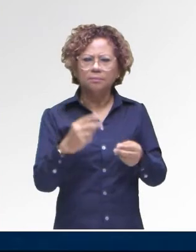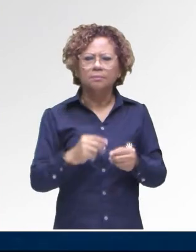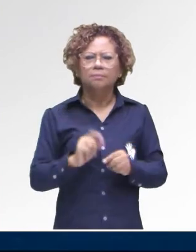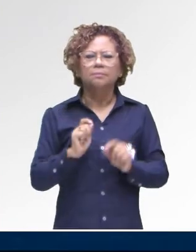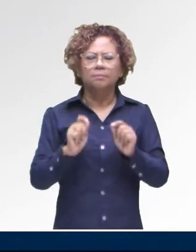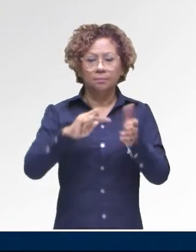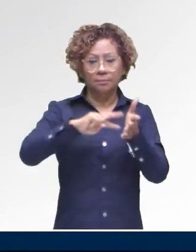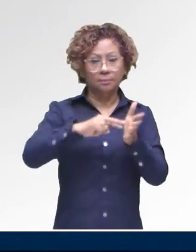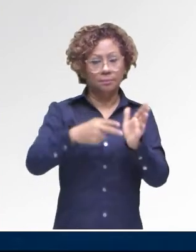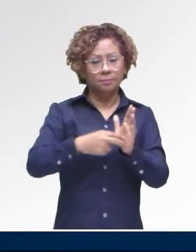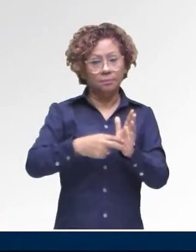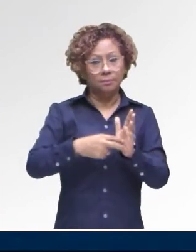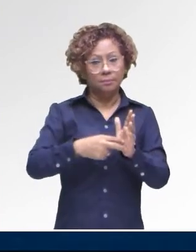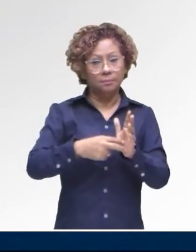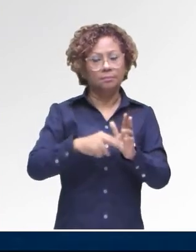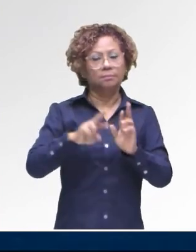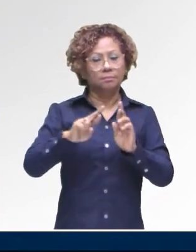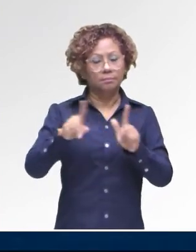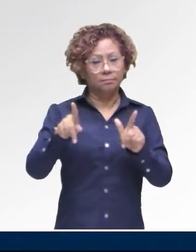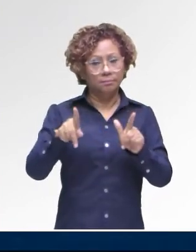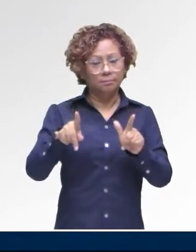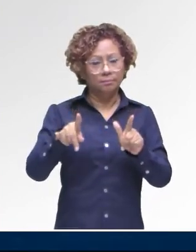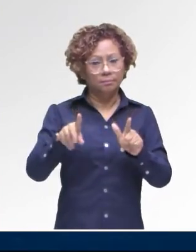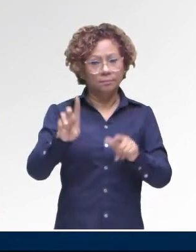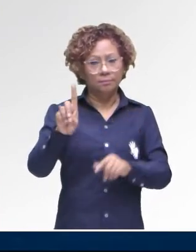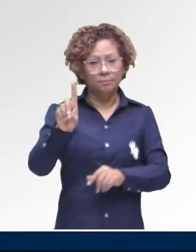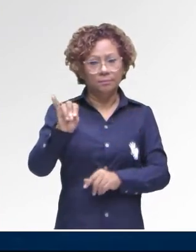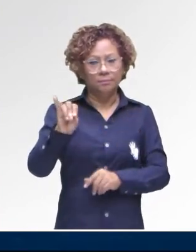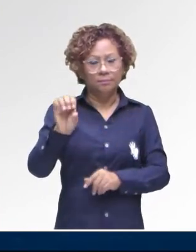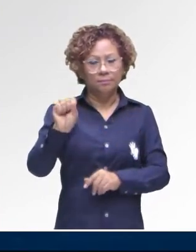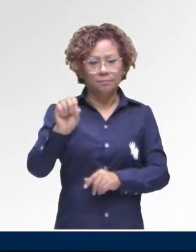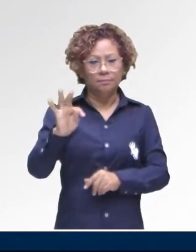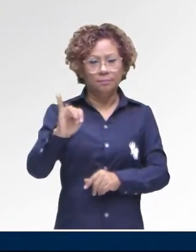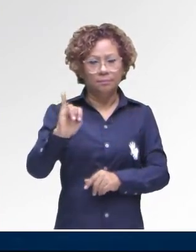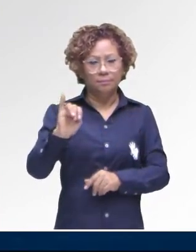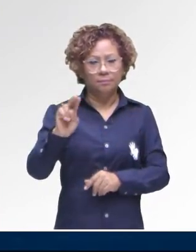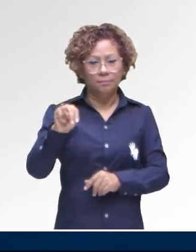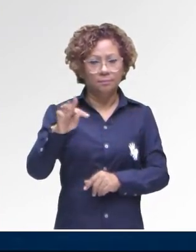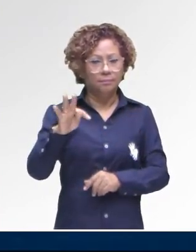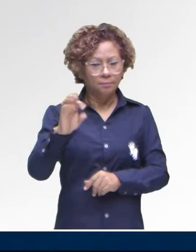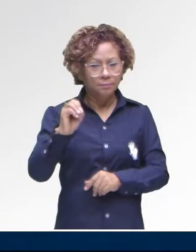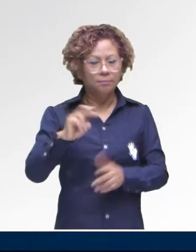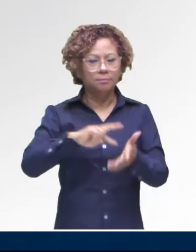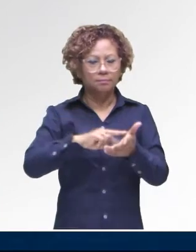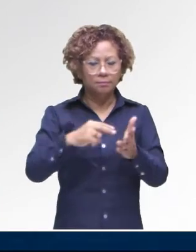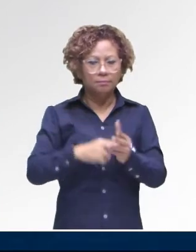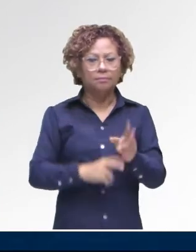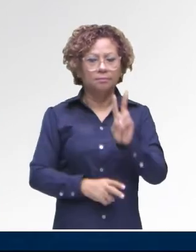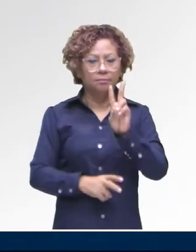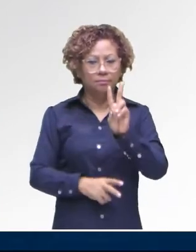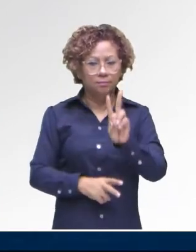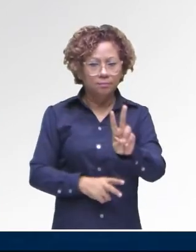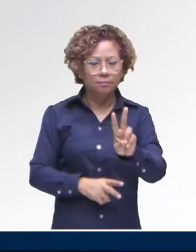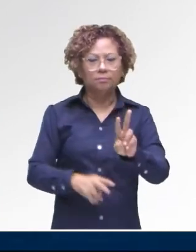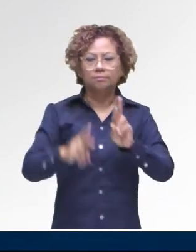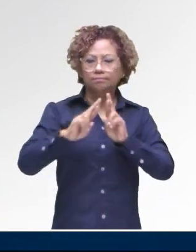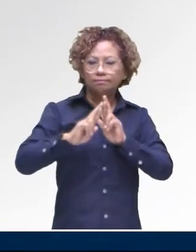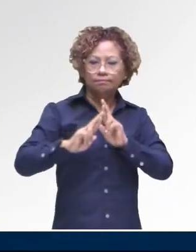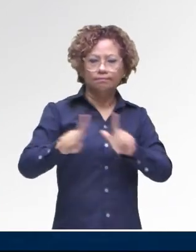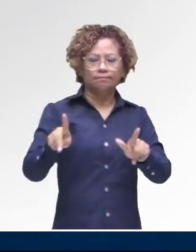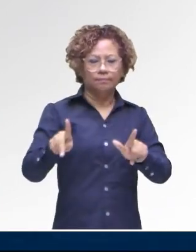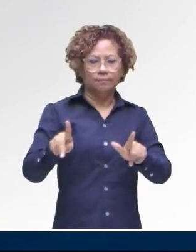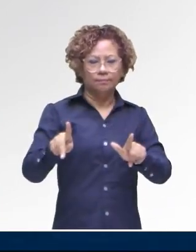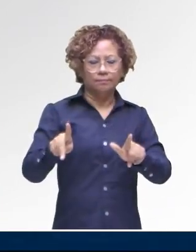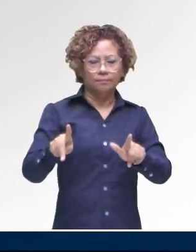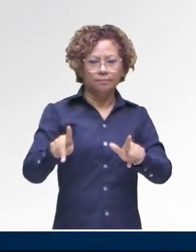distintos? Diferentes. Não estamos falando do mesmo ponto. Estamos falando de 2 pontos diferentes. Eles determinam